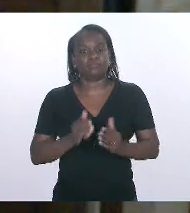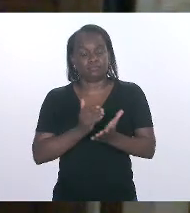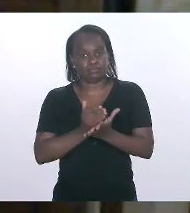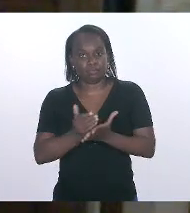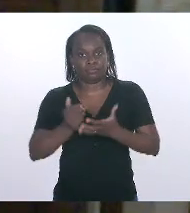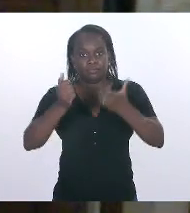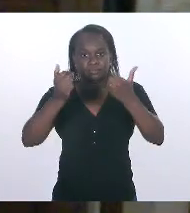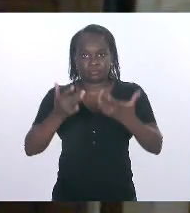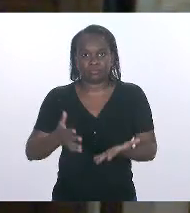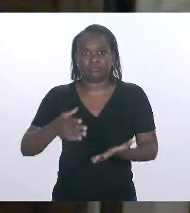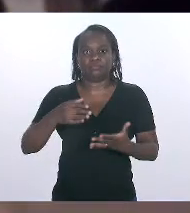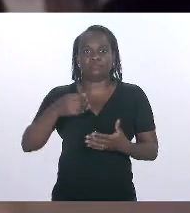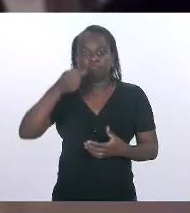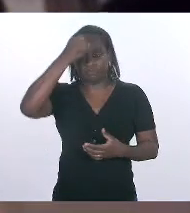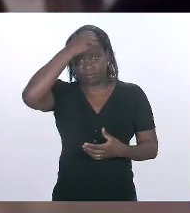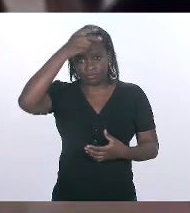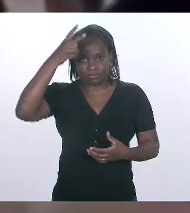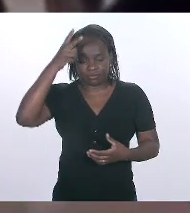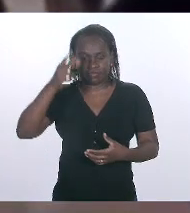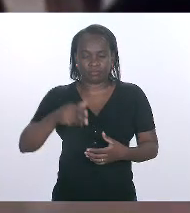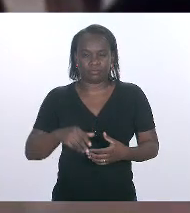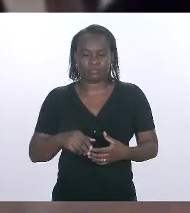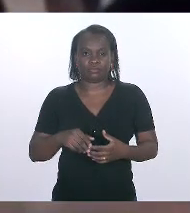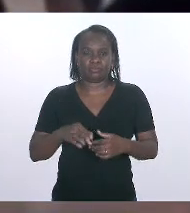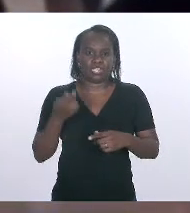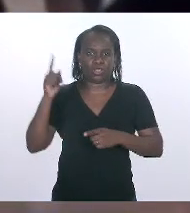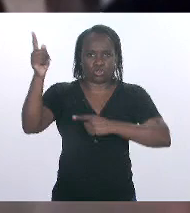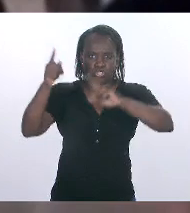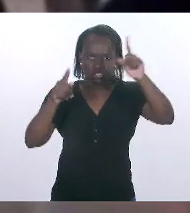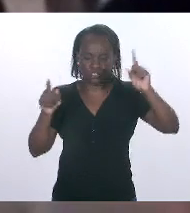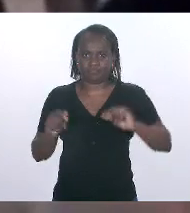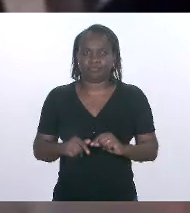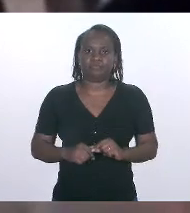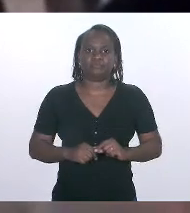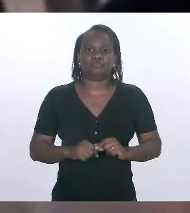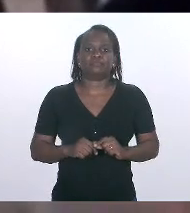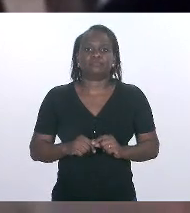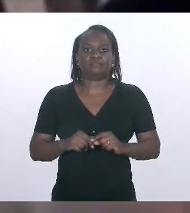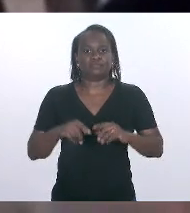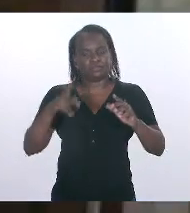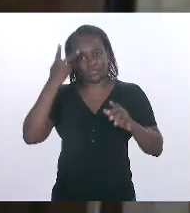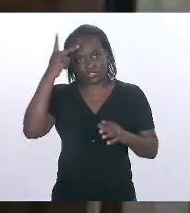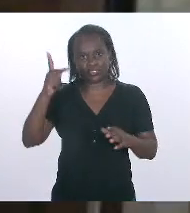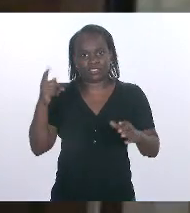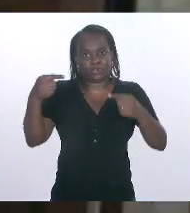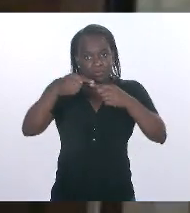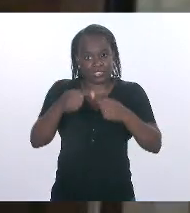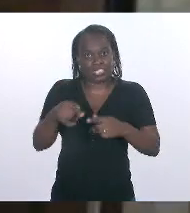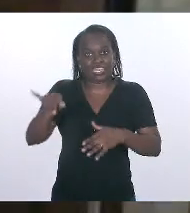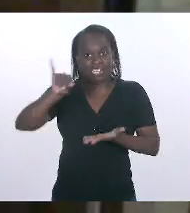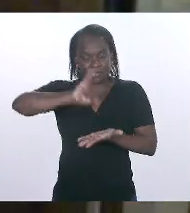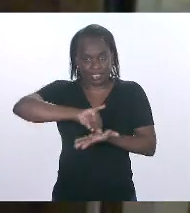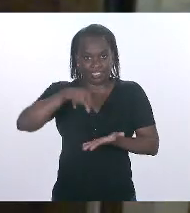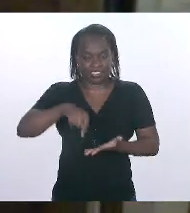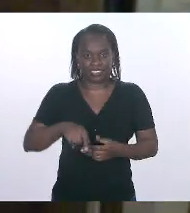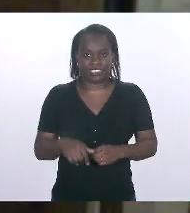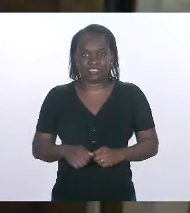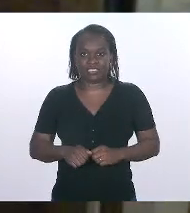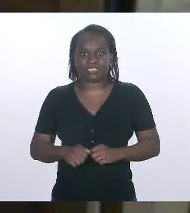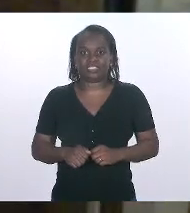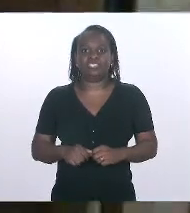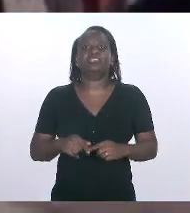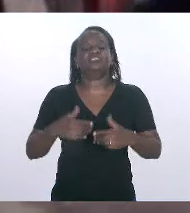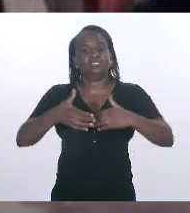Começarei pelos municípios mais longevos em relação à capital do estado.